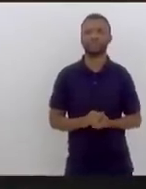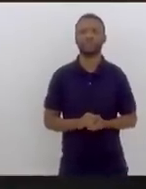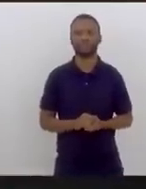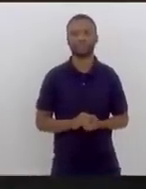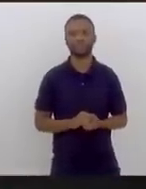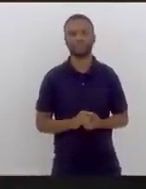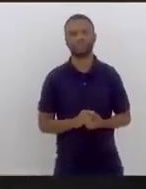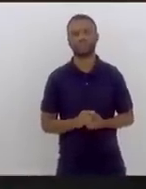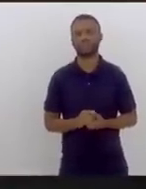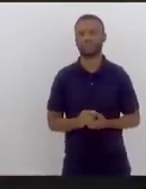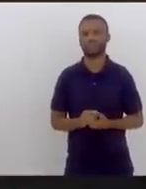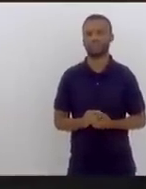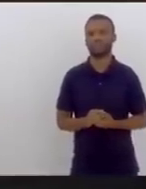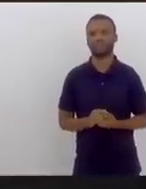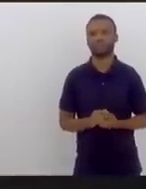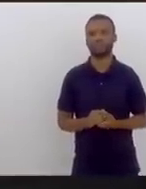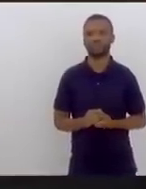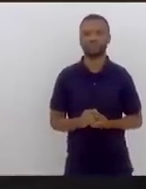o senhor